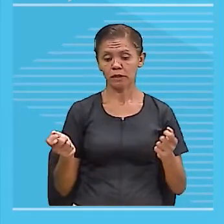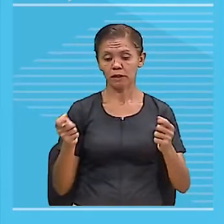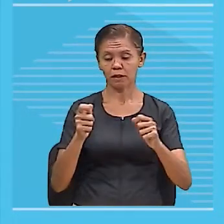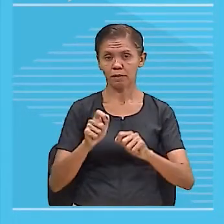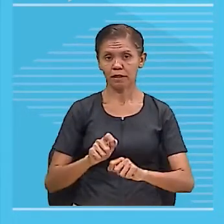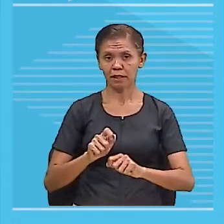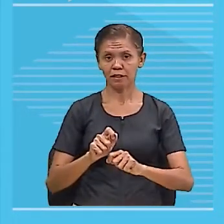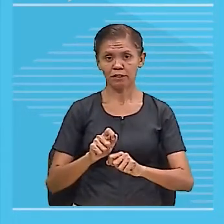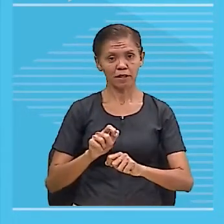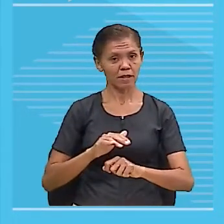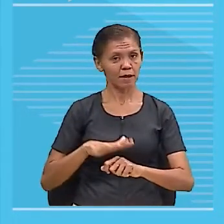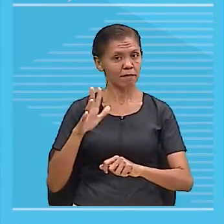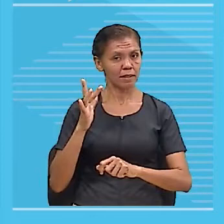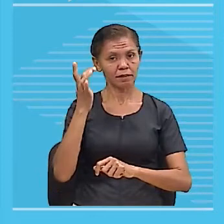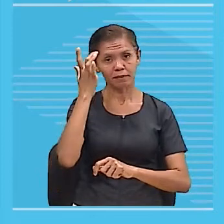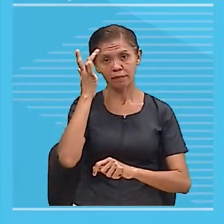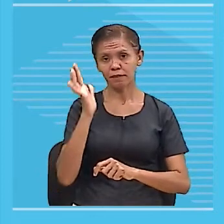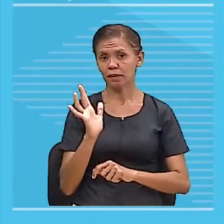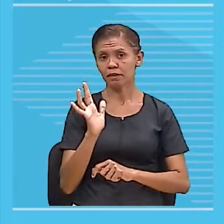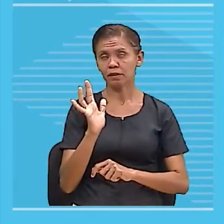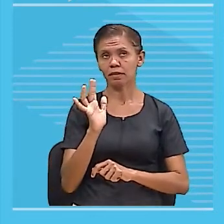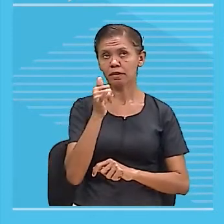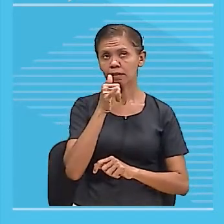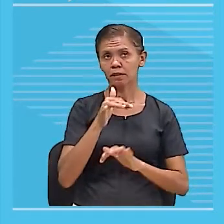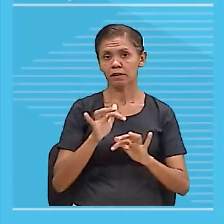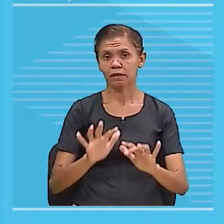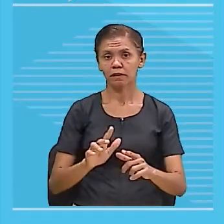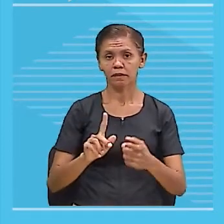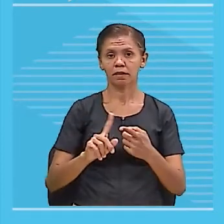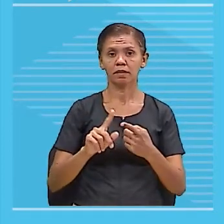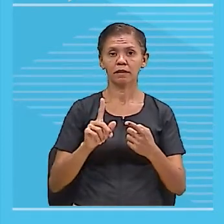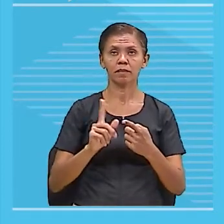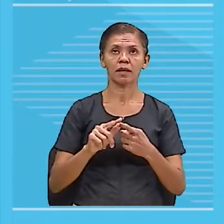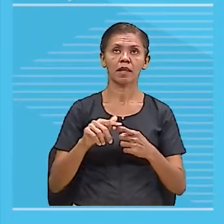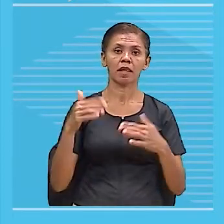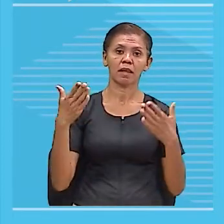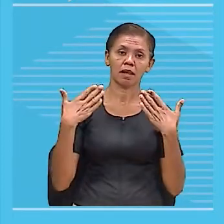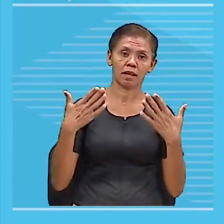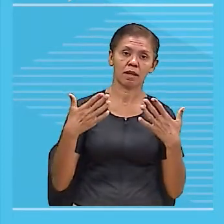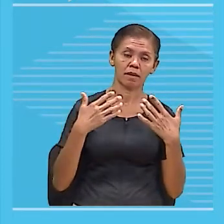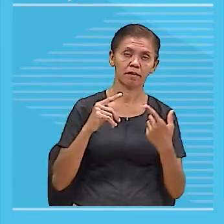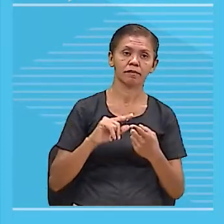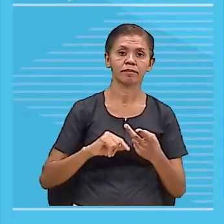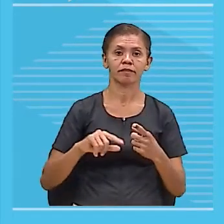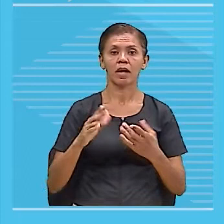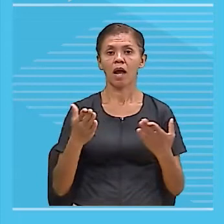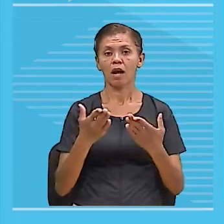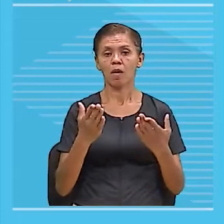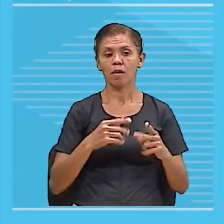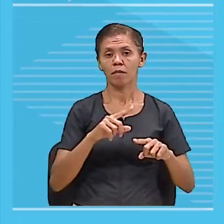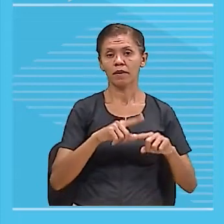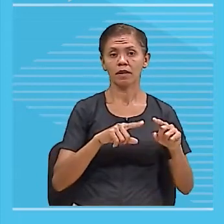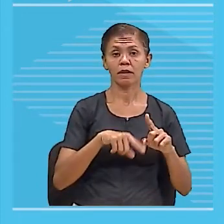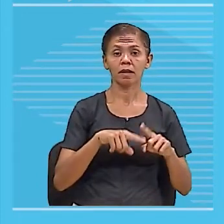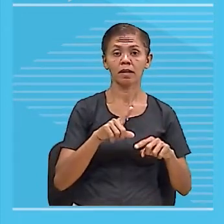mais facilidade, né? Conduzir eletricidade, conduzir calor. Já para os materiais isolantes,